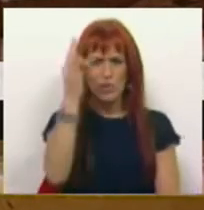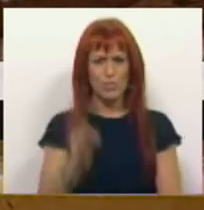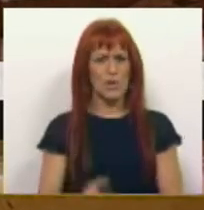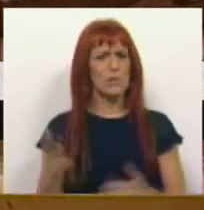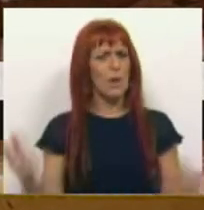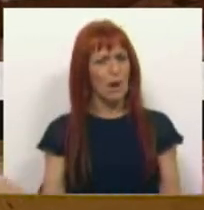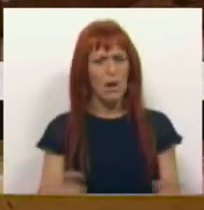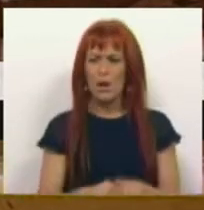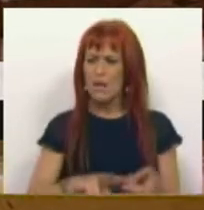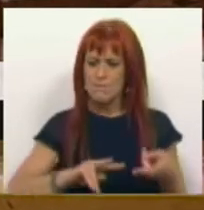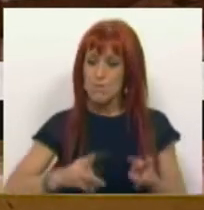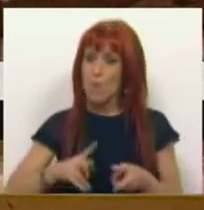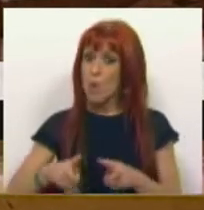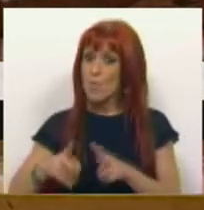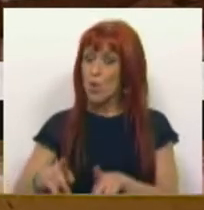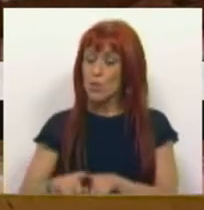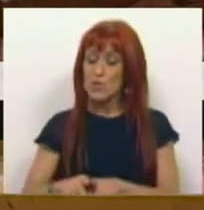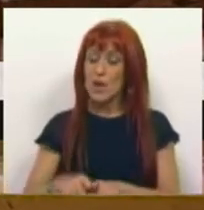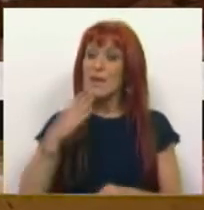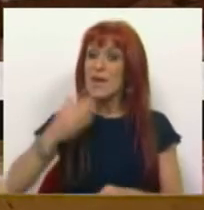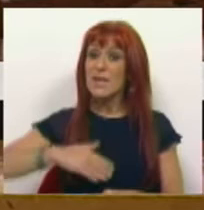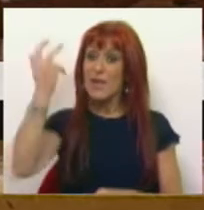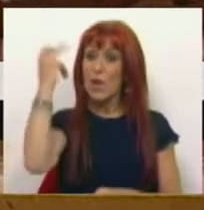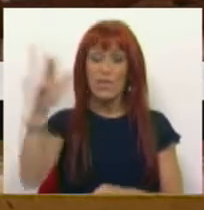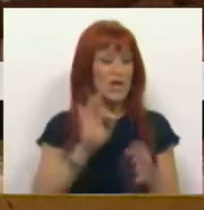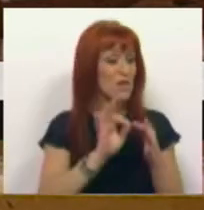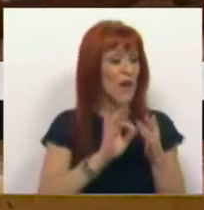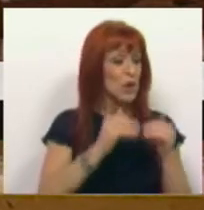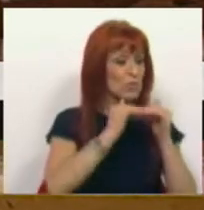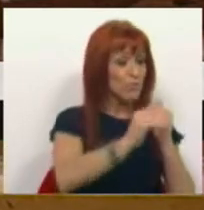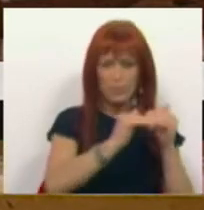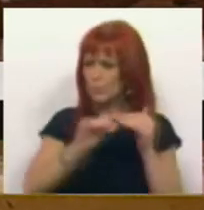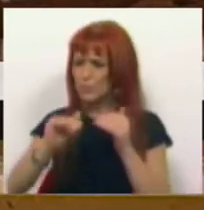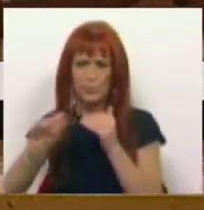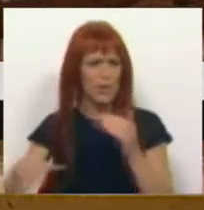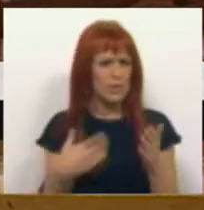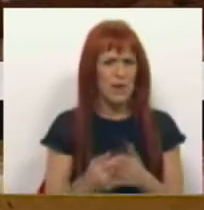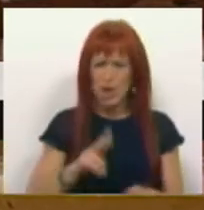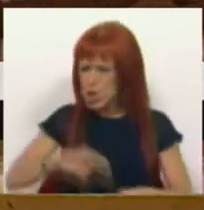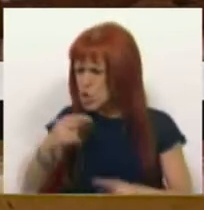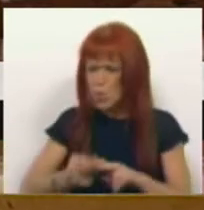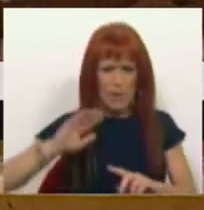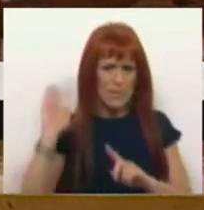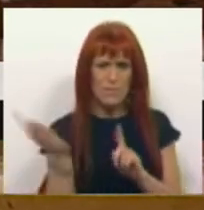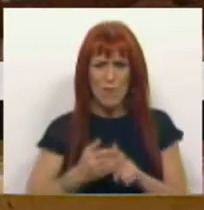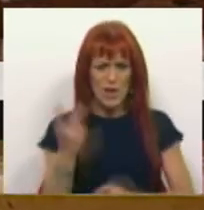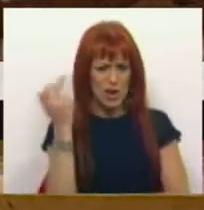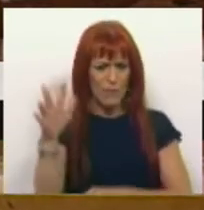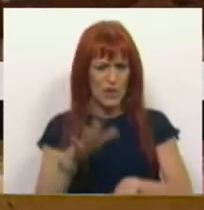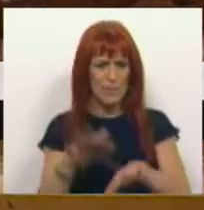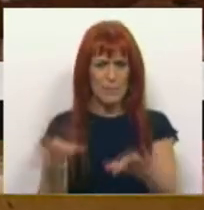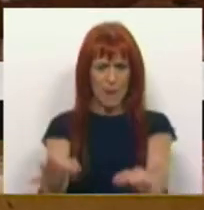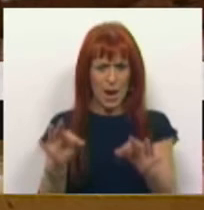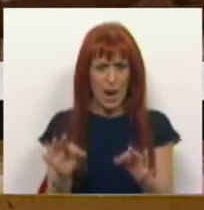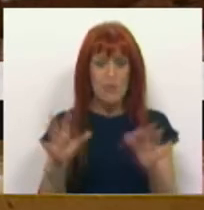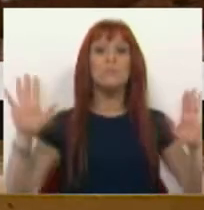14%. Estas alterações, idade da reforma e fator de sustentabilidade, conduziram a uma dupla penalização nas reformas